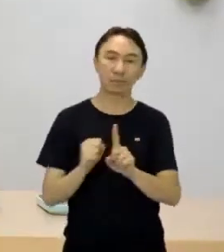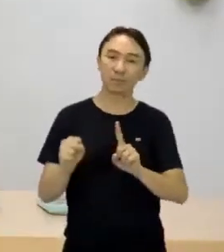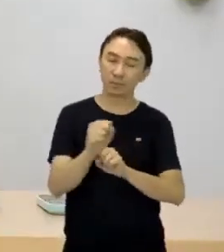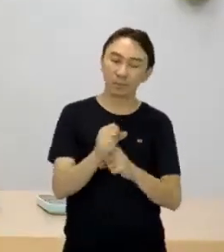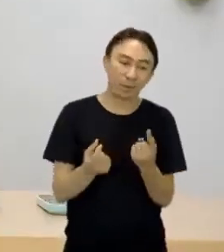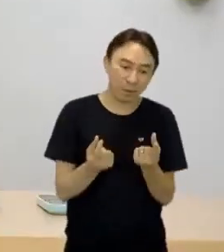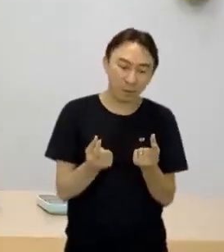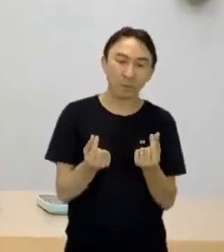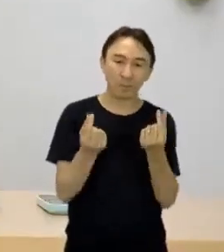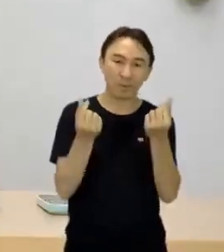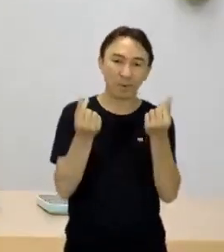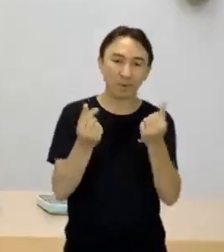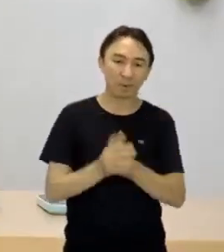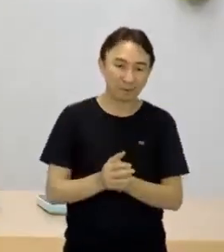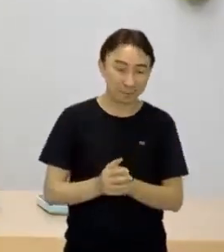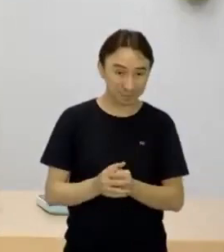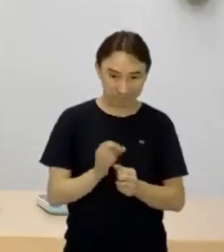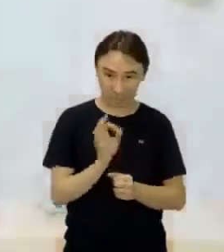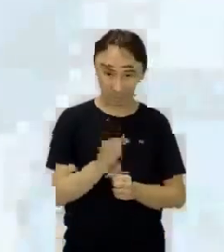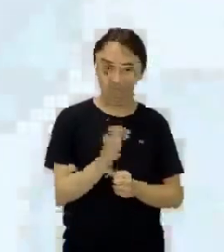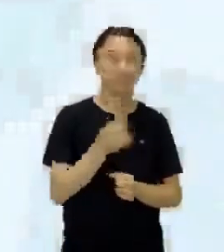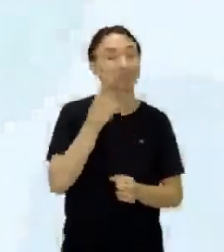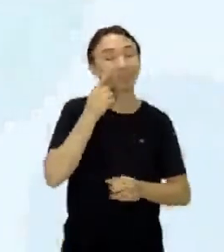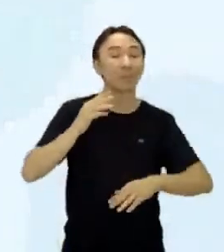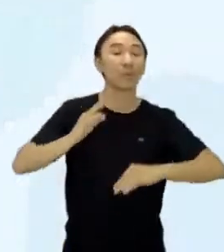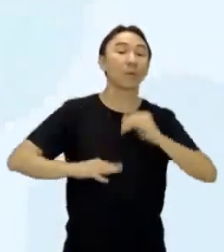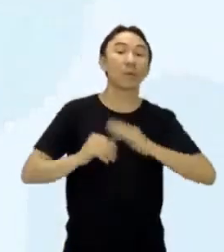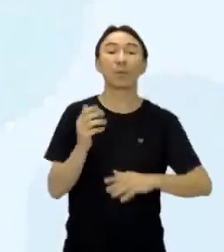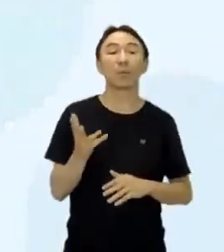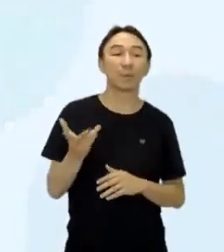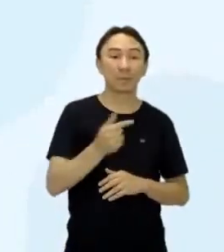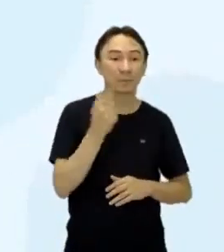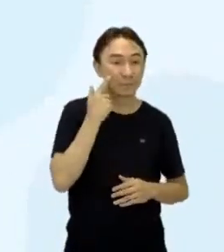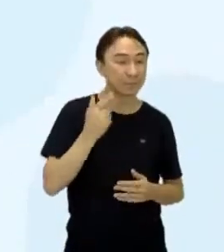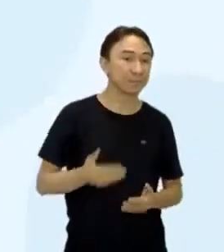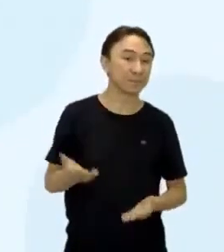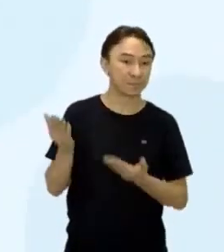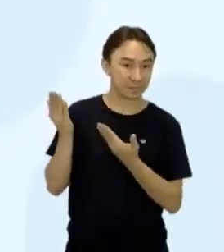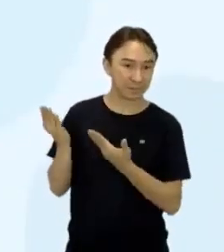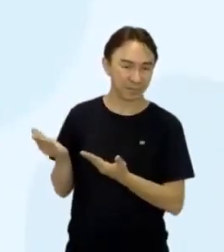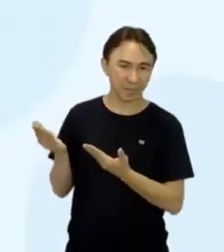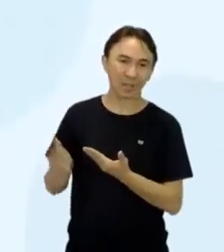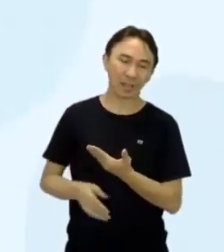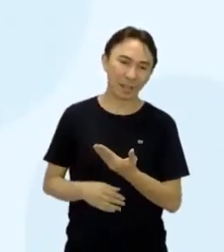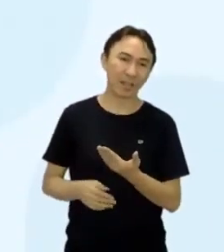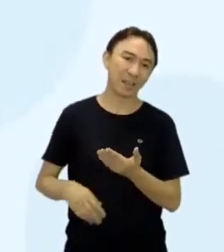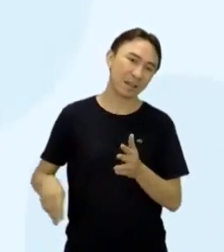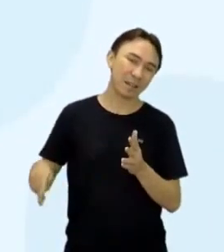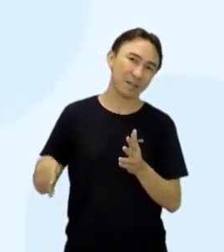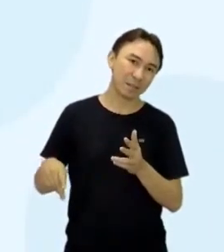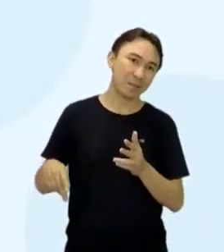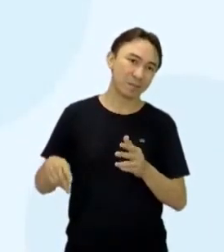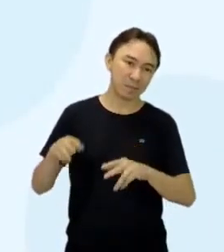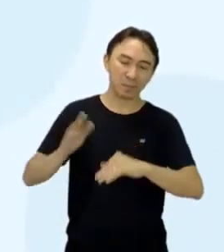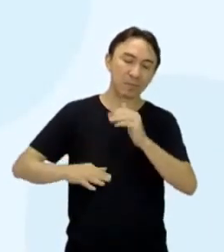Vamos lá para a habilidade. A habilidade aí é uma retomada aí do oitavo ano, né, uma habilidade aí